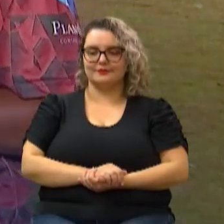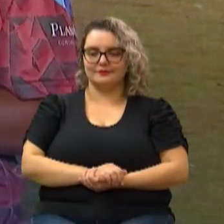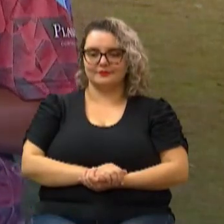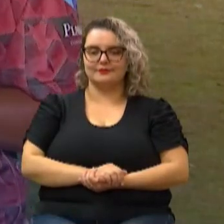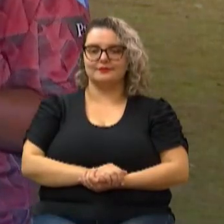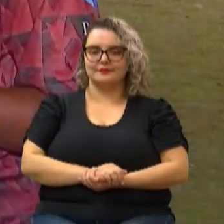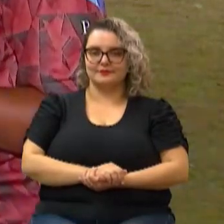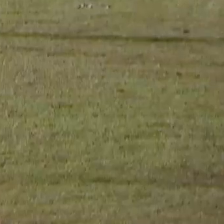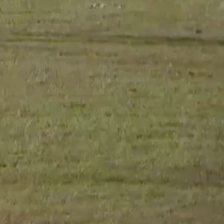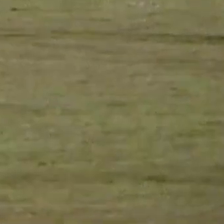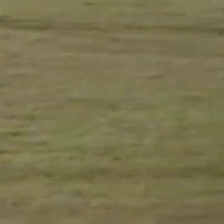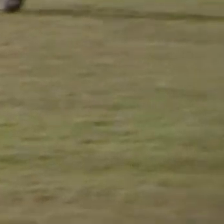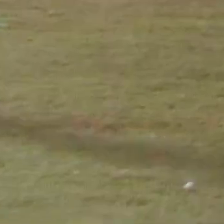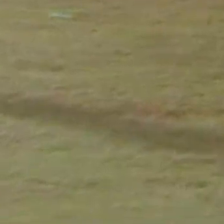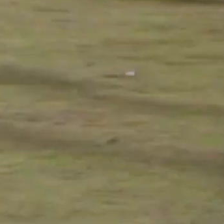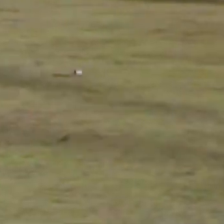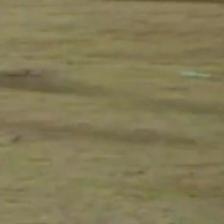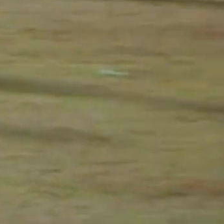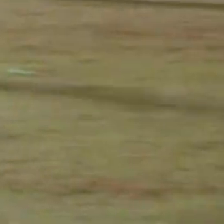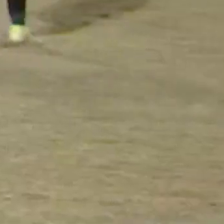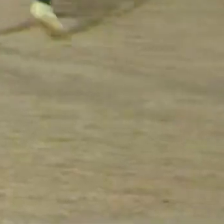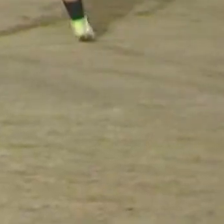44 1073.